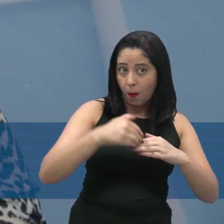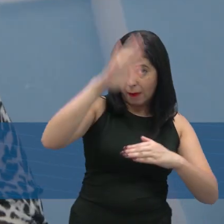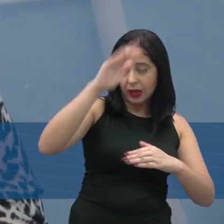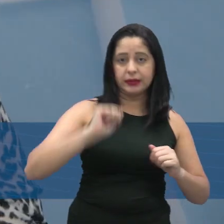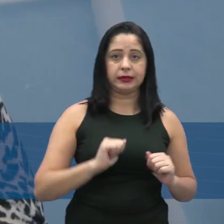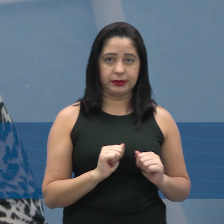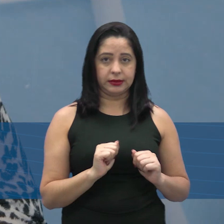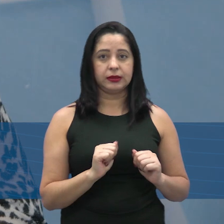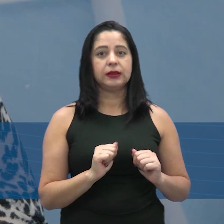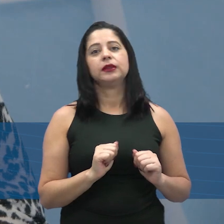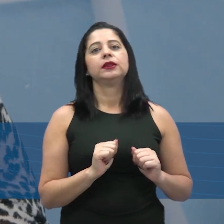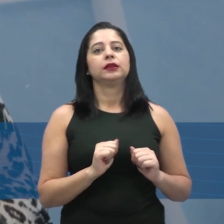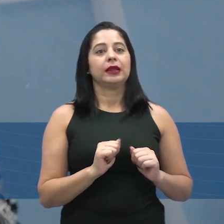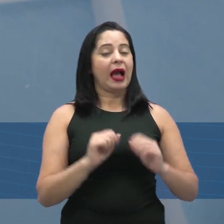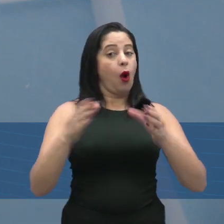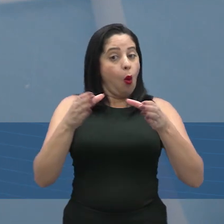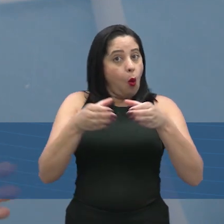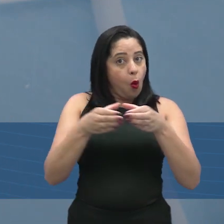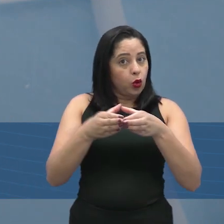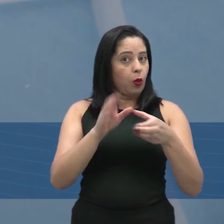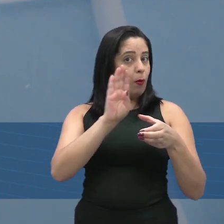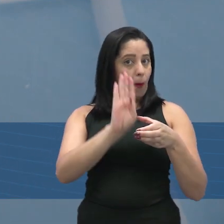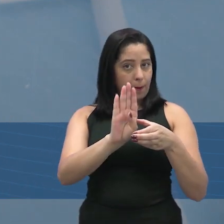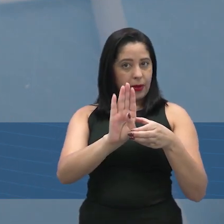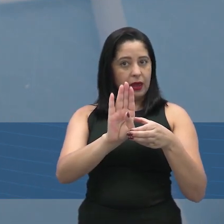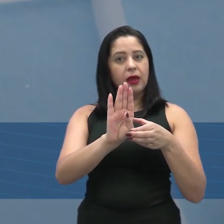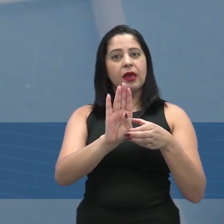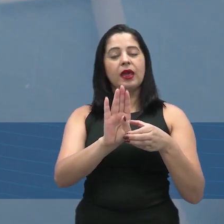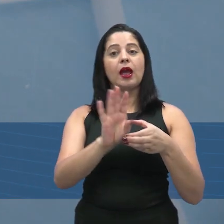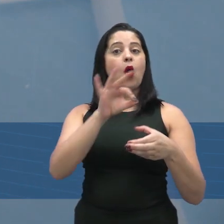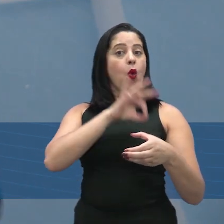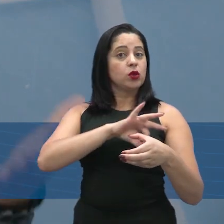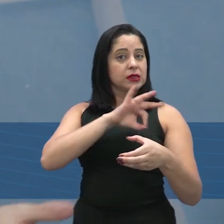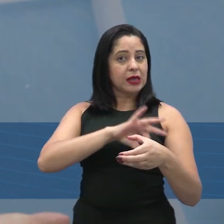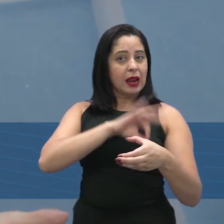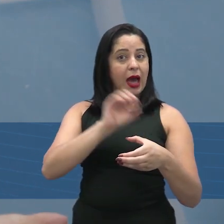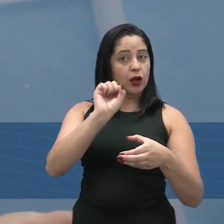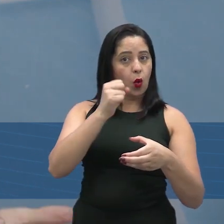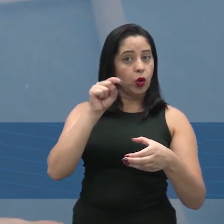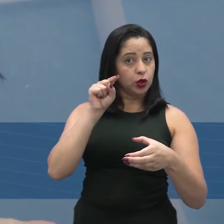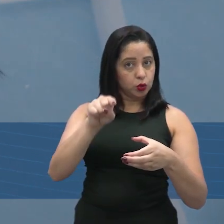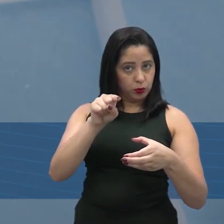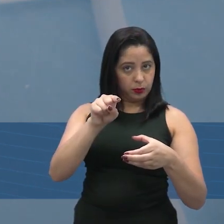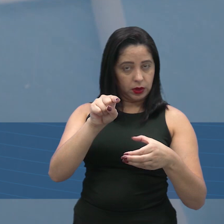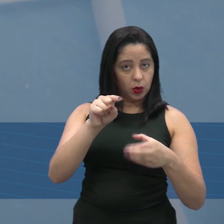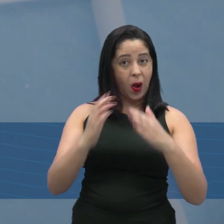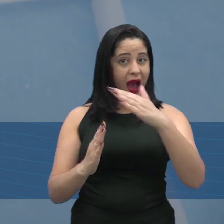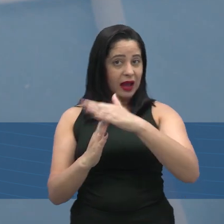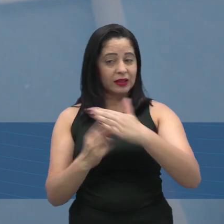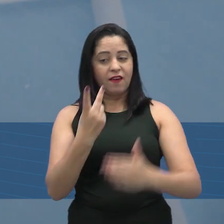25.200, né? Classe B é ali, né, o equivalente a quem ganha de R$ 8.100 a R$